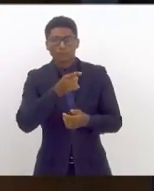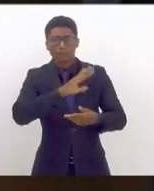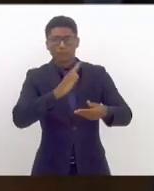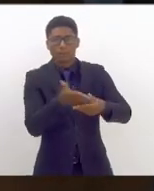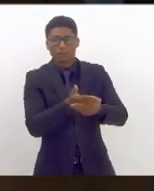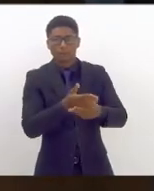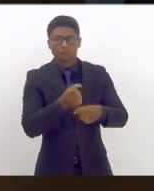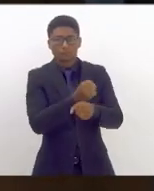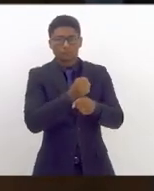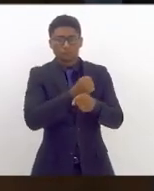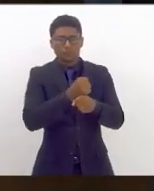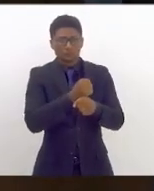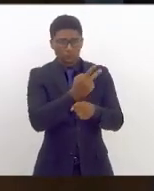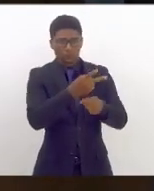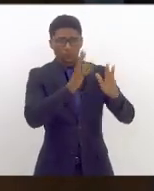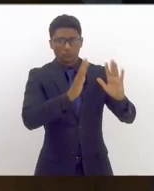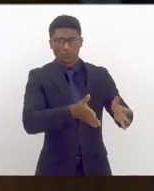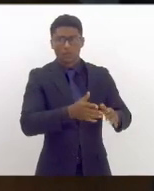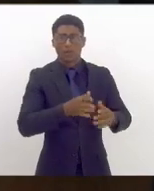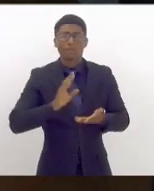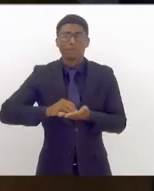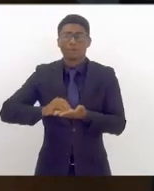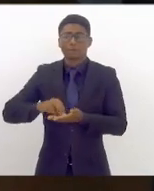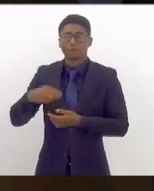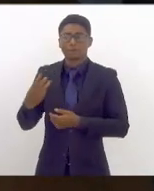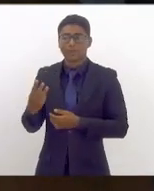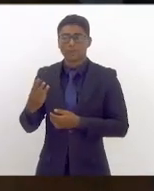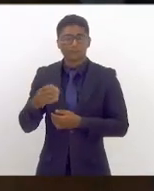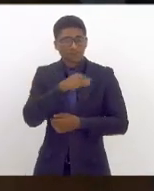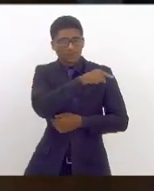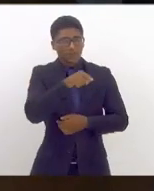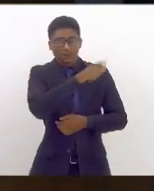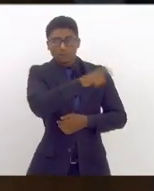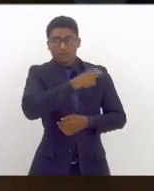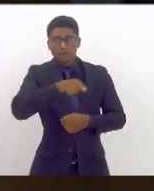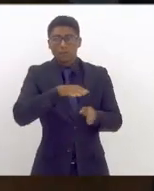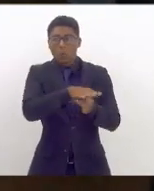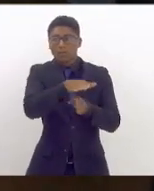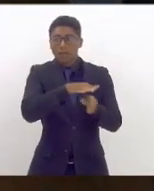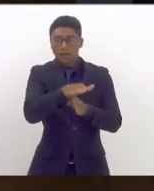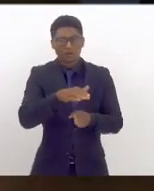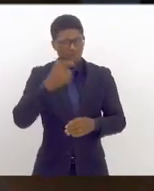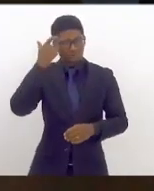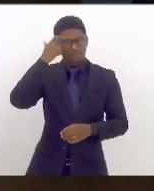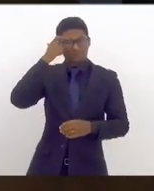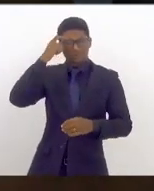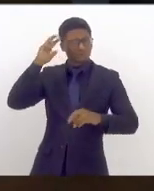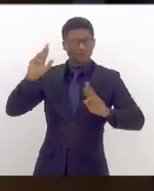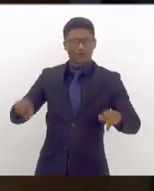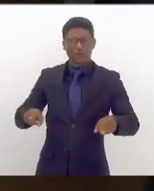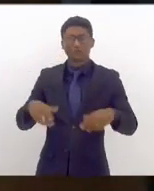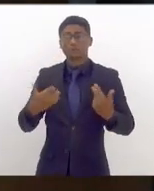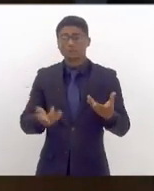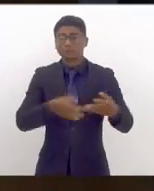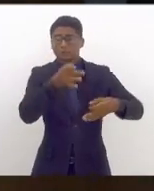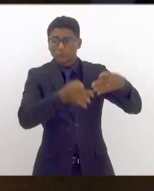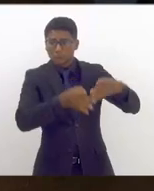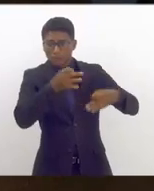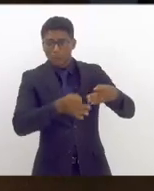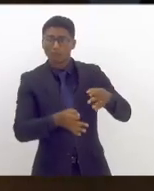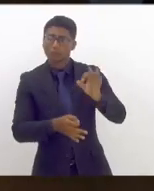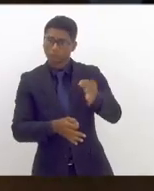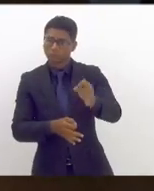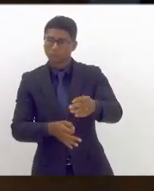não era esse entendimento que os Conselheiros do tribunal teriam Então a gente tem uma preocupação de fato o tribunal o deputado esta